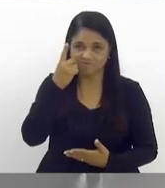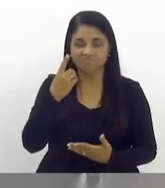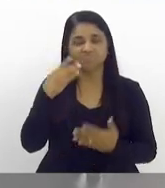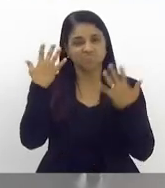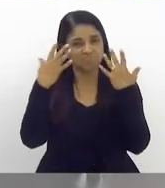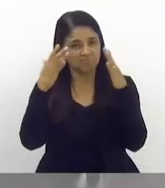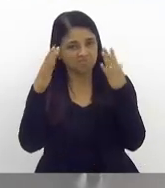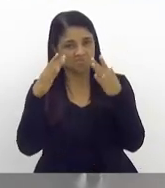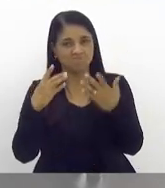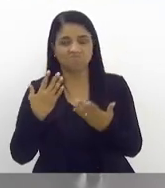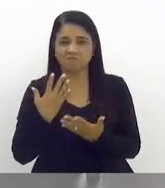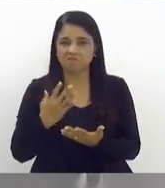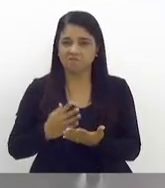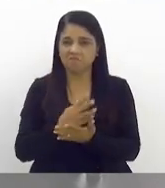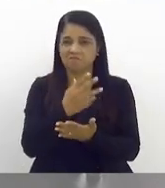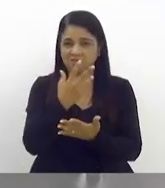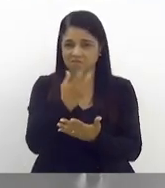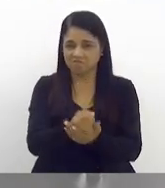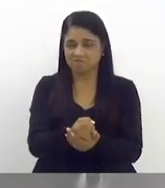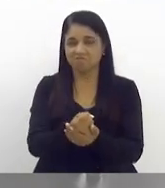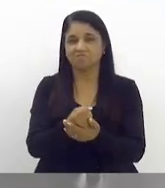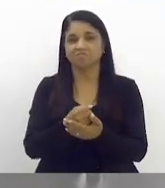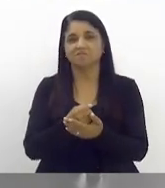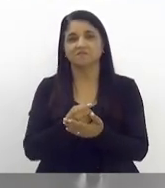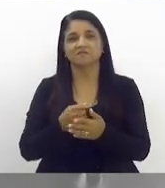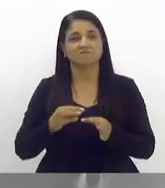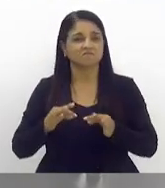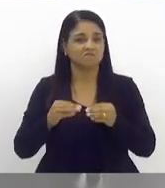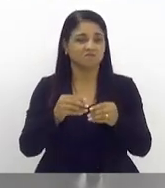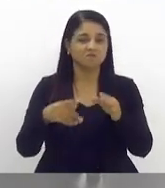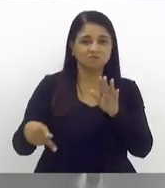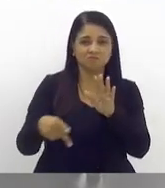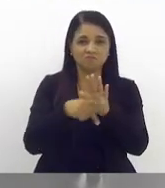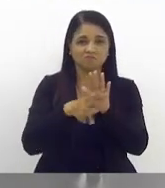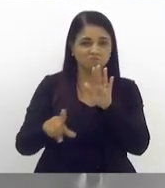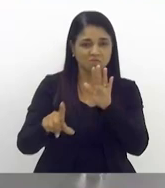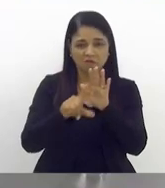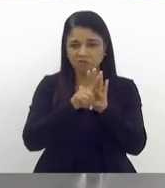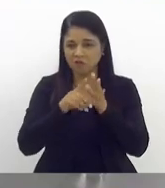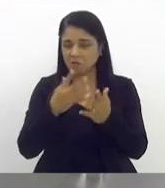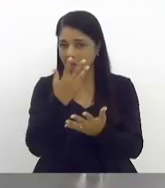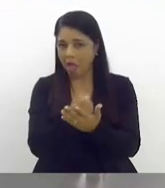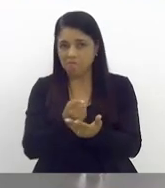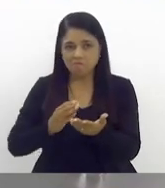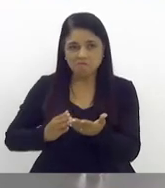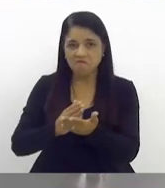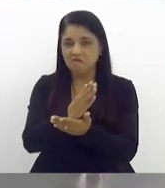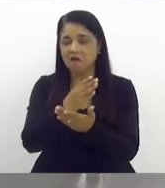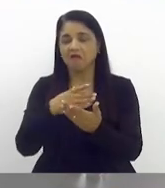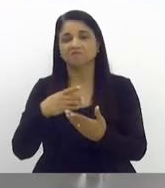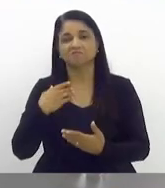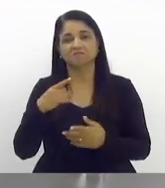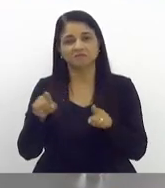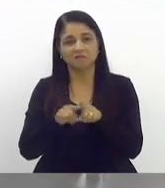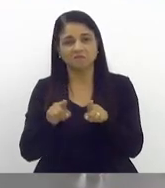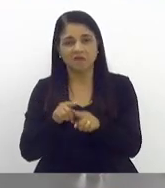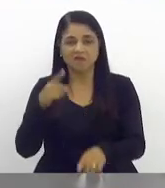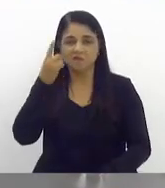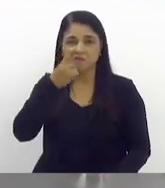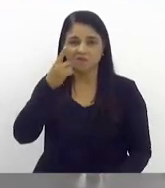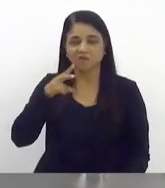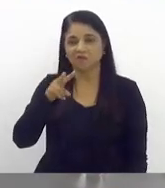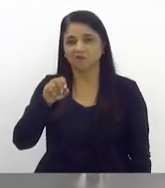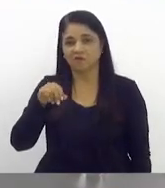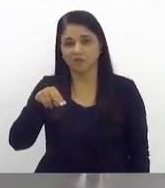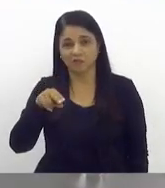aprovação. Atropelando na CCJ, dezenas de projetos aprovados. A benção ao deputado Vinícius Cozzolino. Devendo para o deputado Vinícius